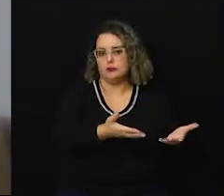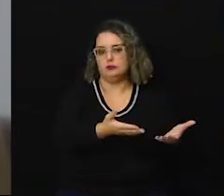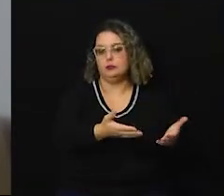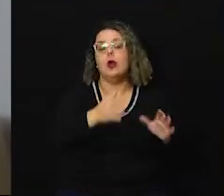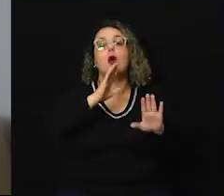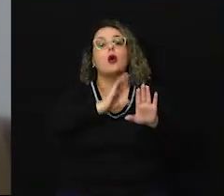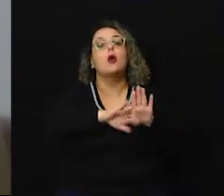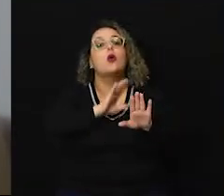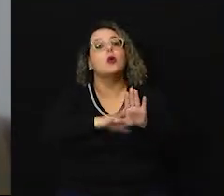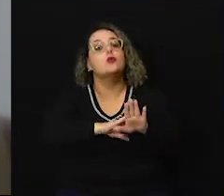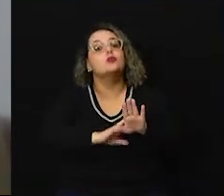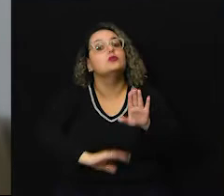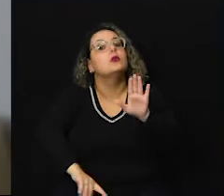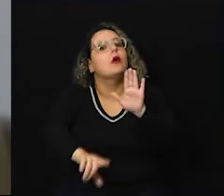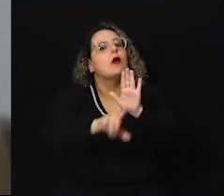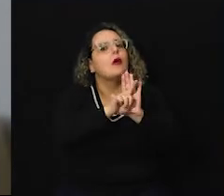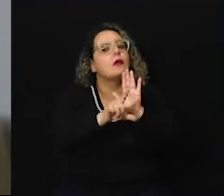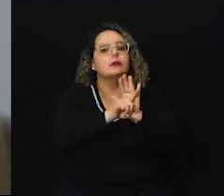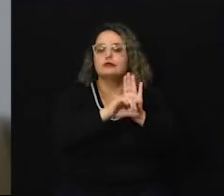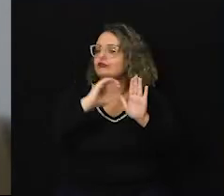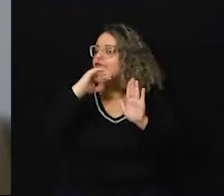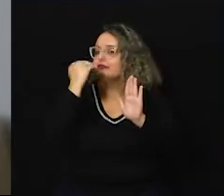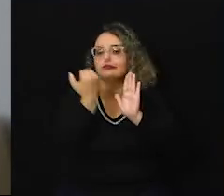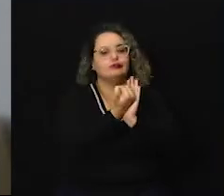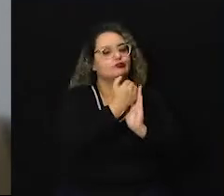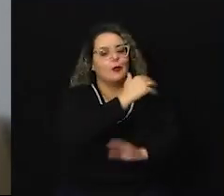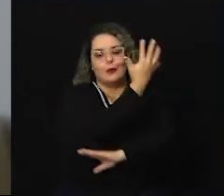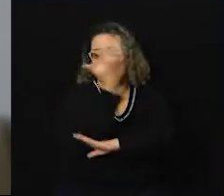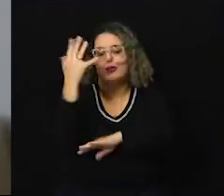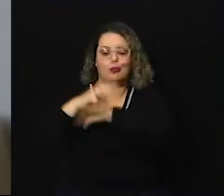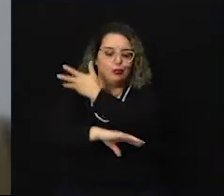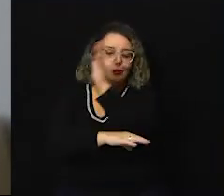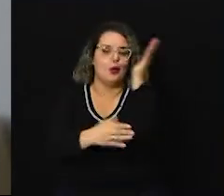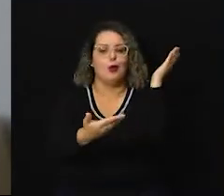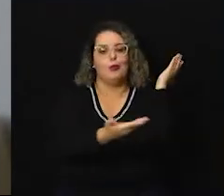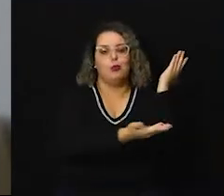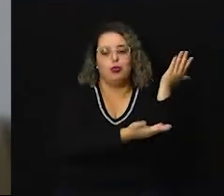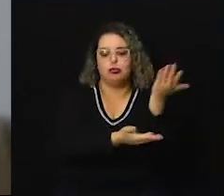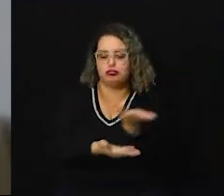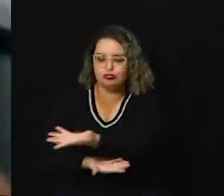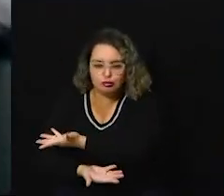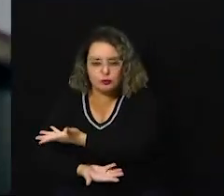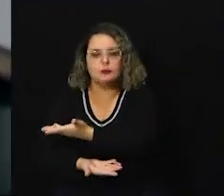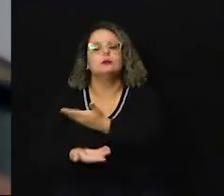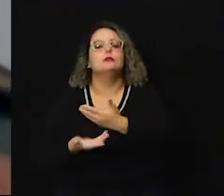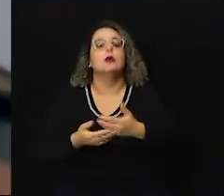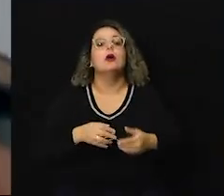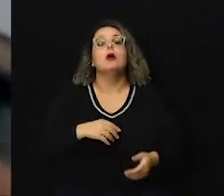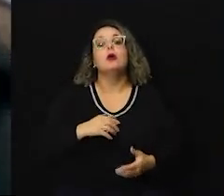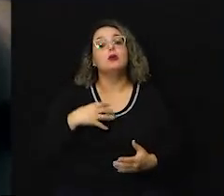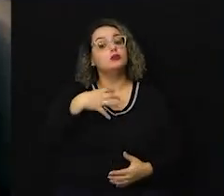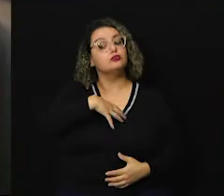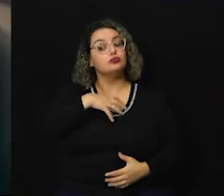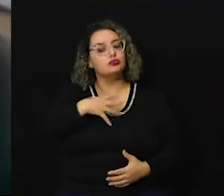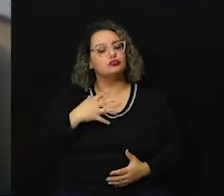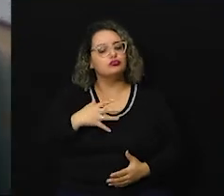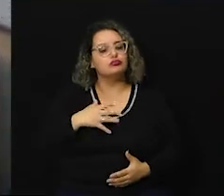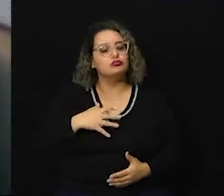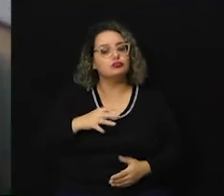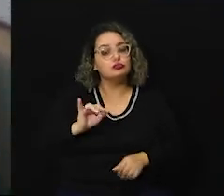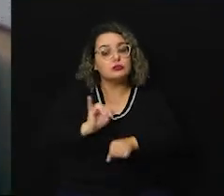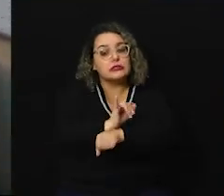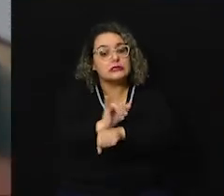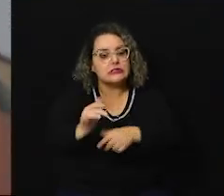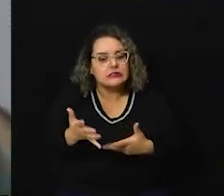associada a atividades Ilegais a grilagem a Invasões de terras públicas né então é uma dinâmica aí uma forma de